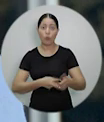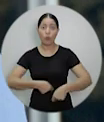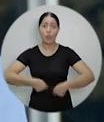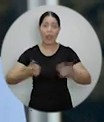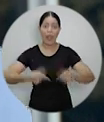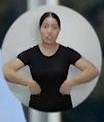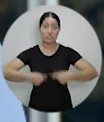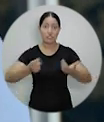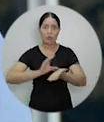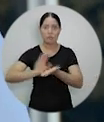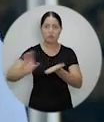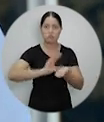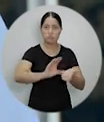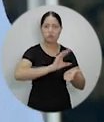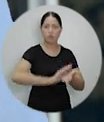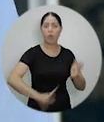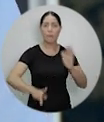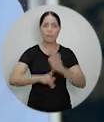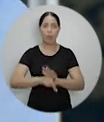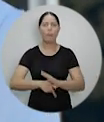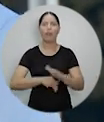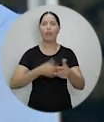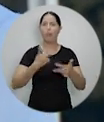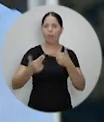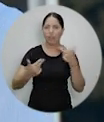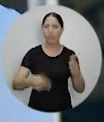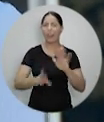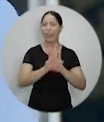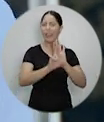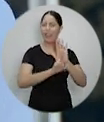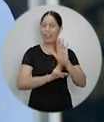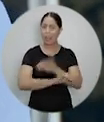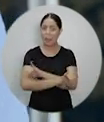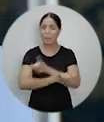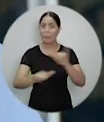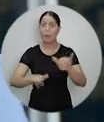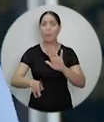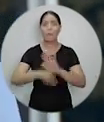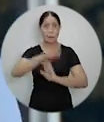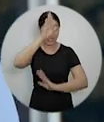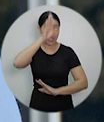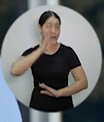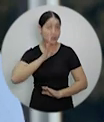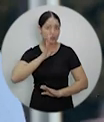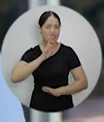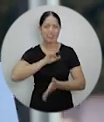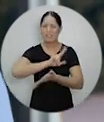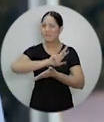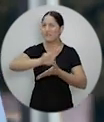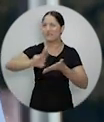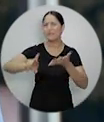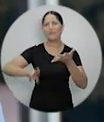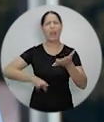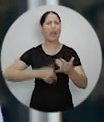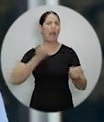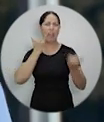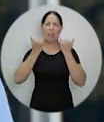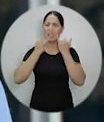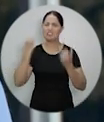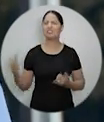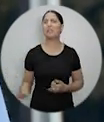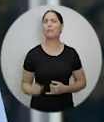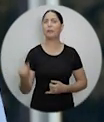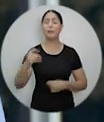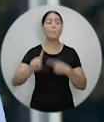dos candidatos, o fundo partidário, novas regras para propaganda eleitoral gratuita, entre várias outras.